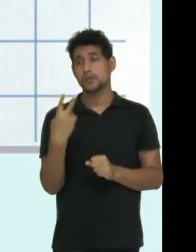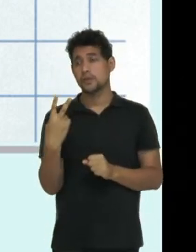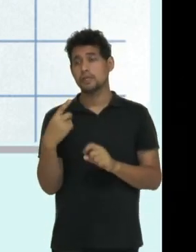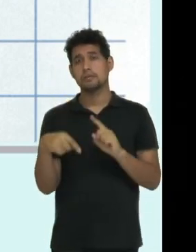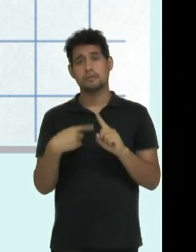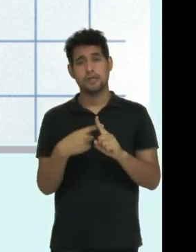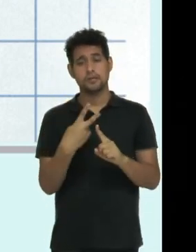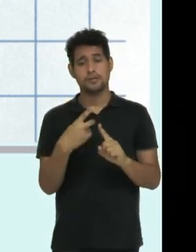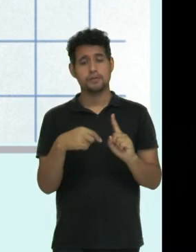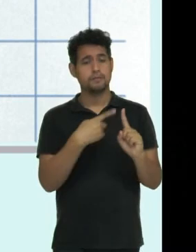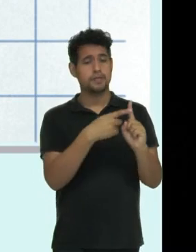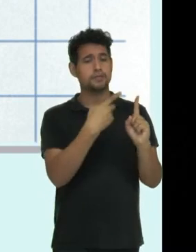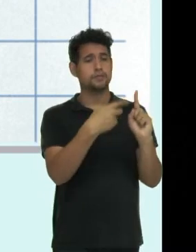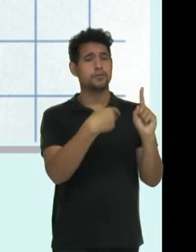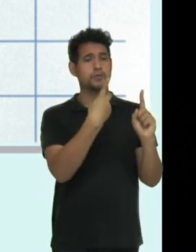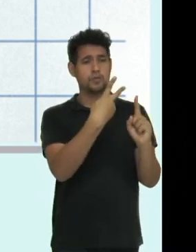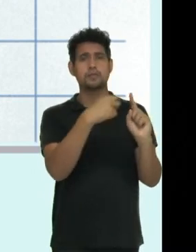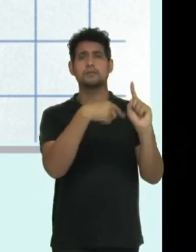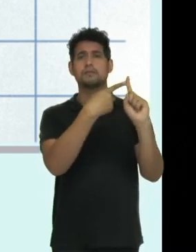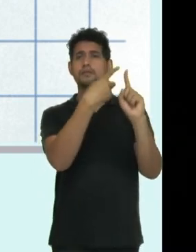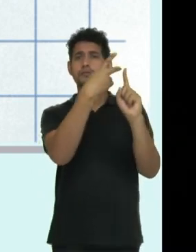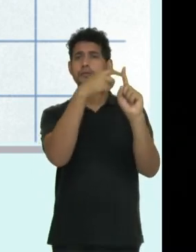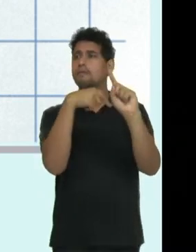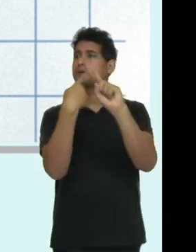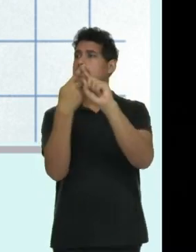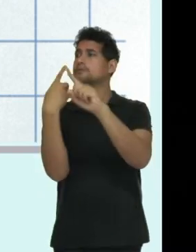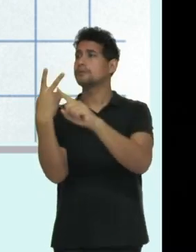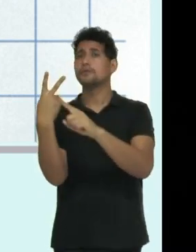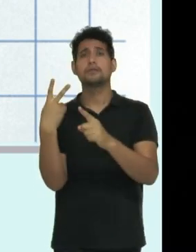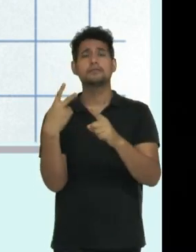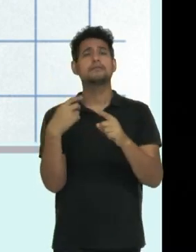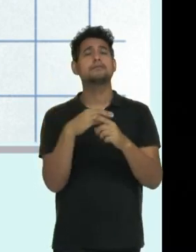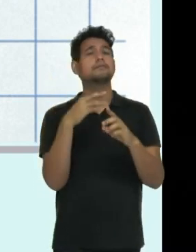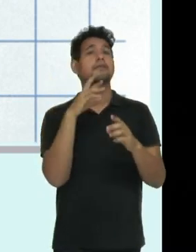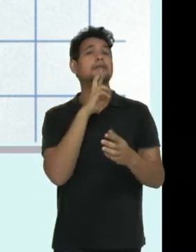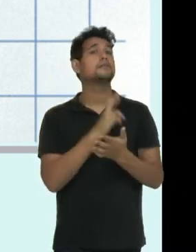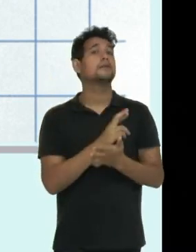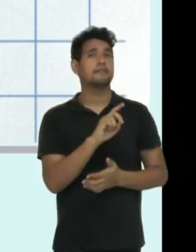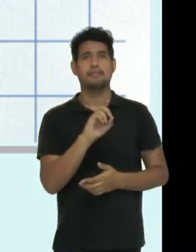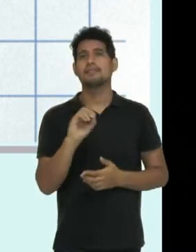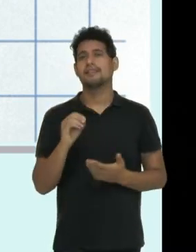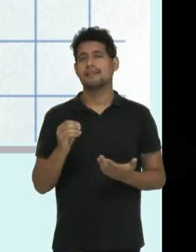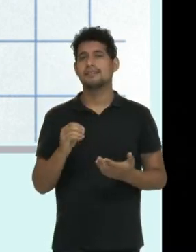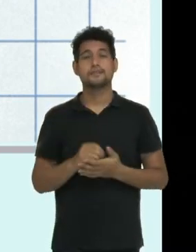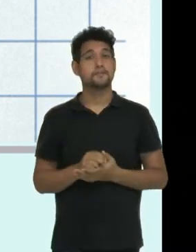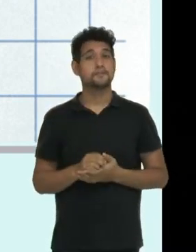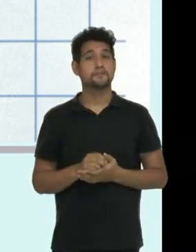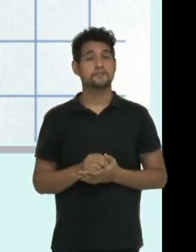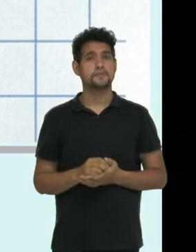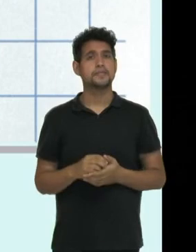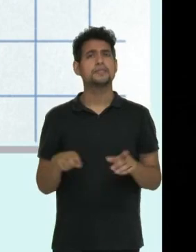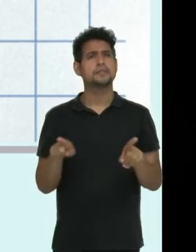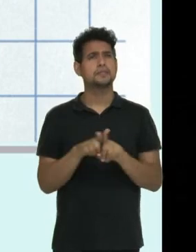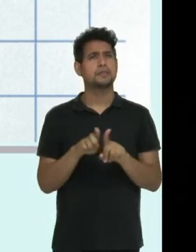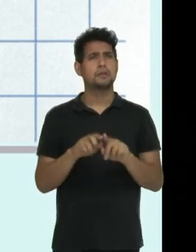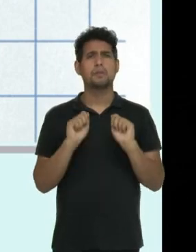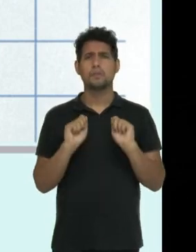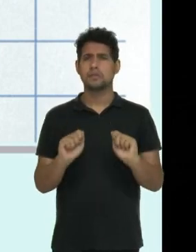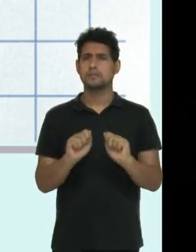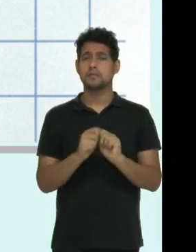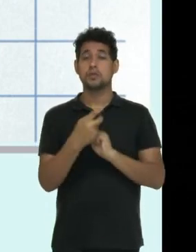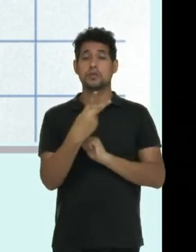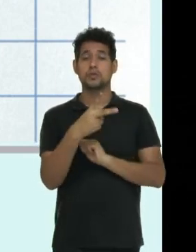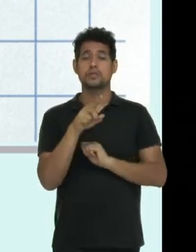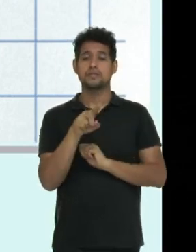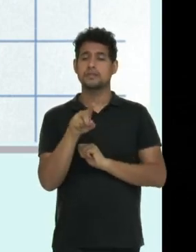4, né? Mais 2 é 6, mais 2 é 8, mais esses dois fecha 10. Ou nós podemos fazer 2 vezes 5,